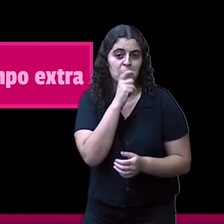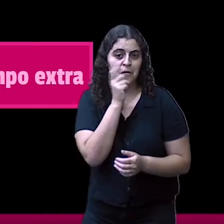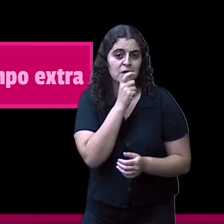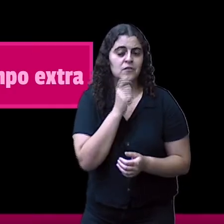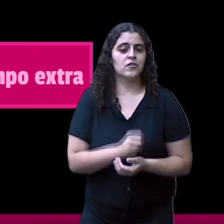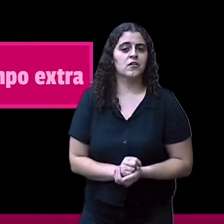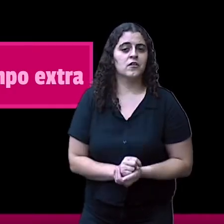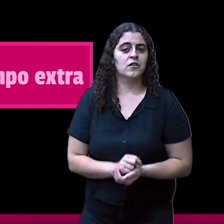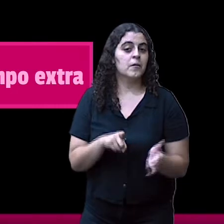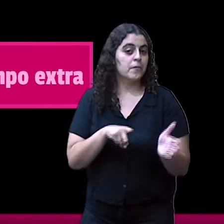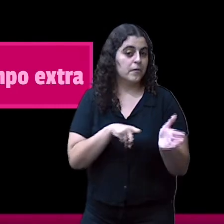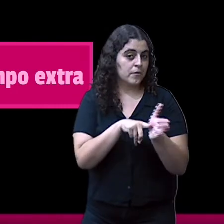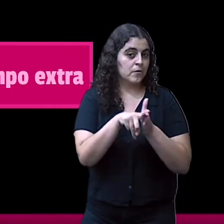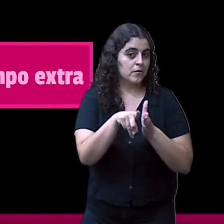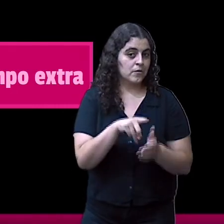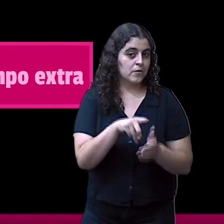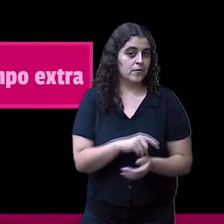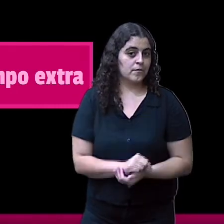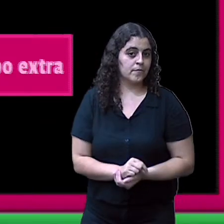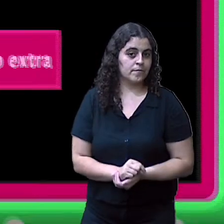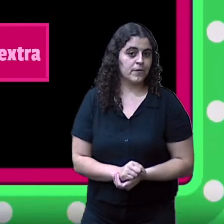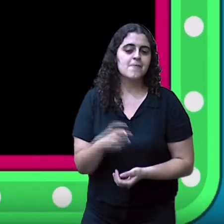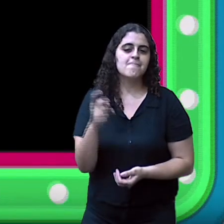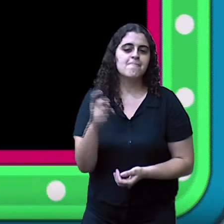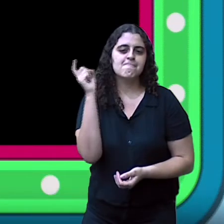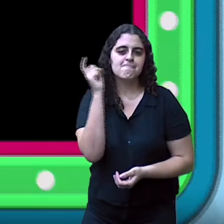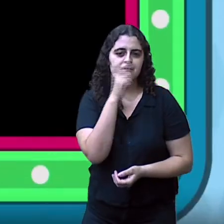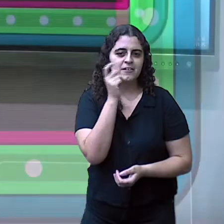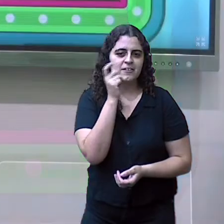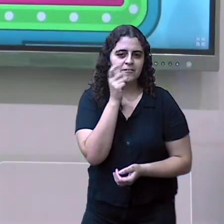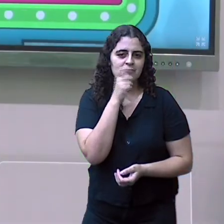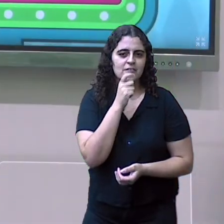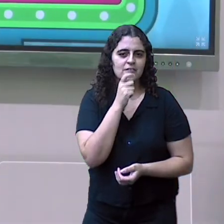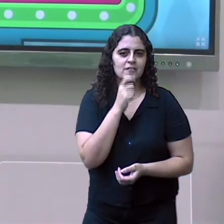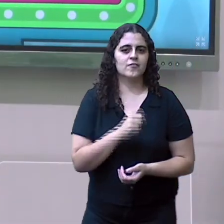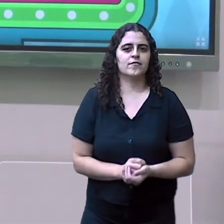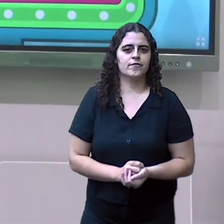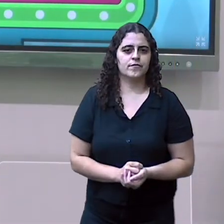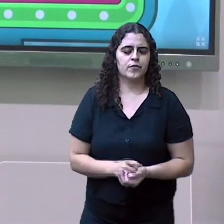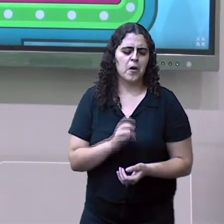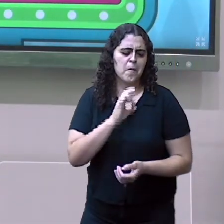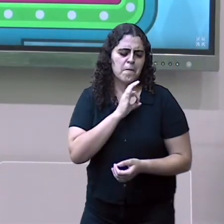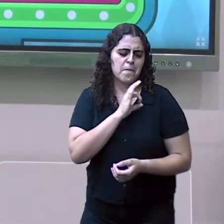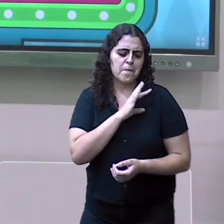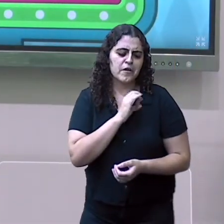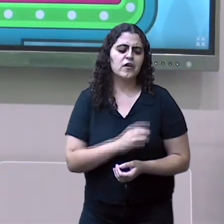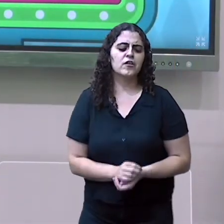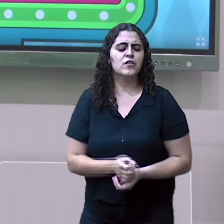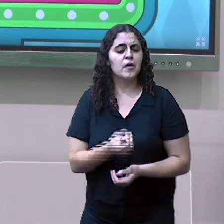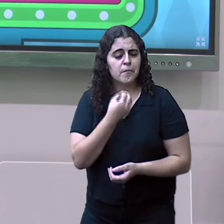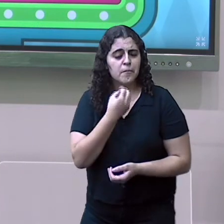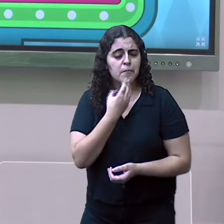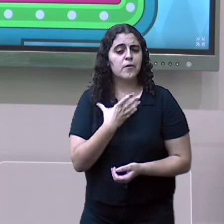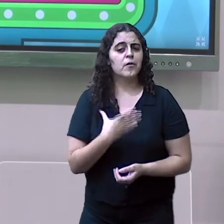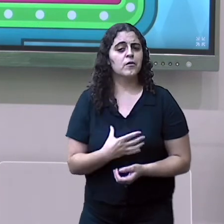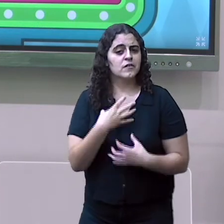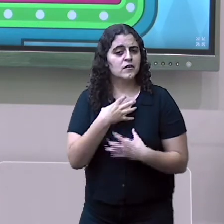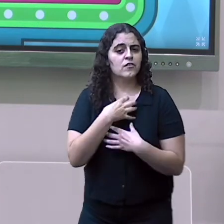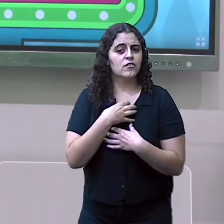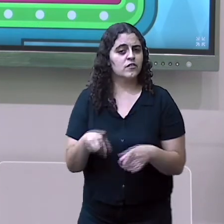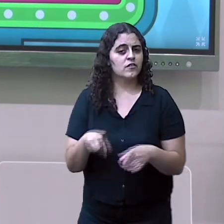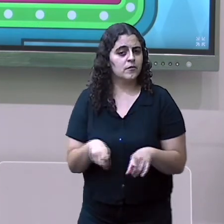uma afirmativa. É mentira, né? O medo não é sempre ruim. É bom ter medo.